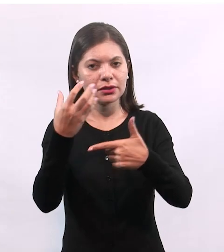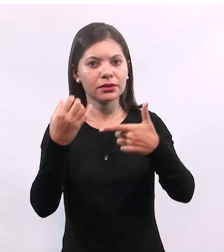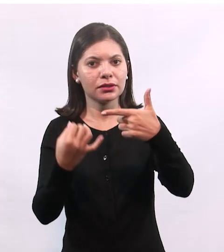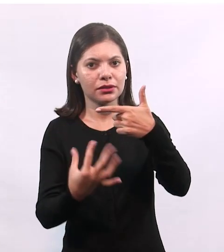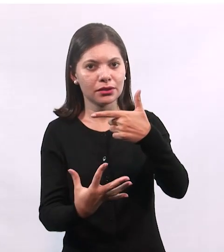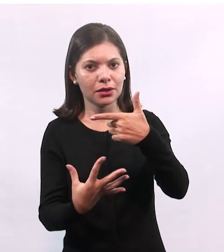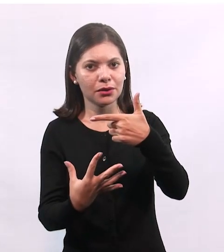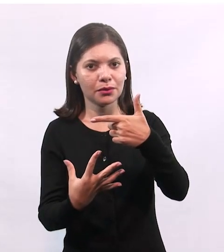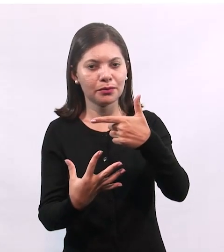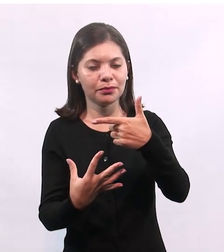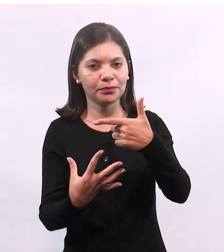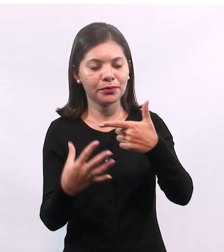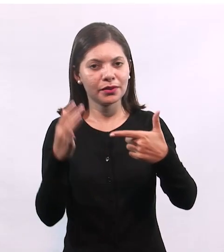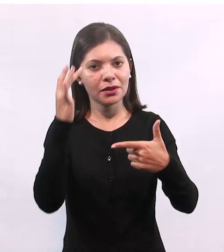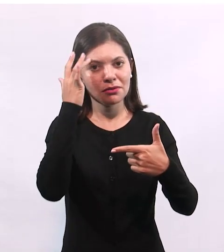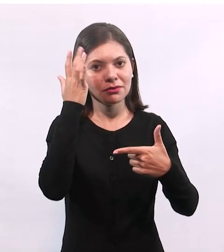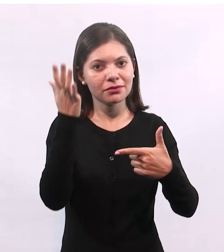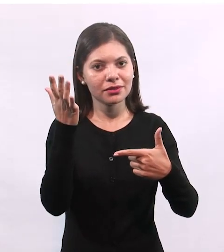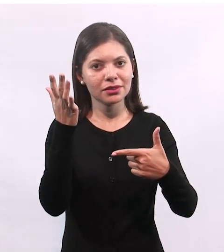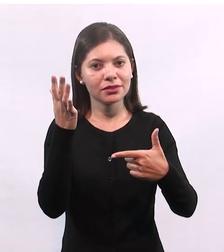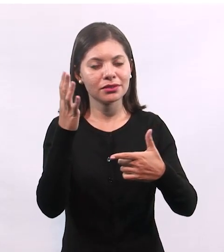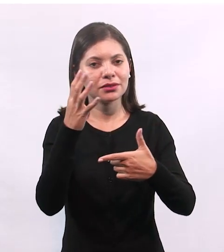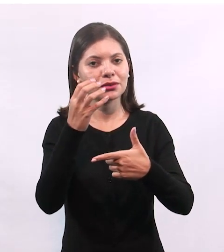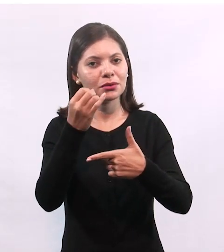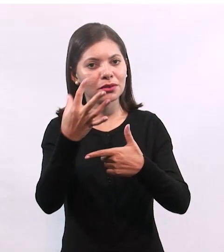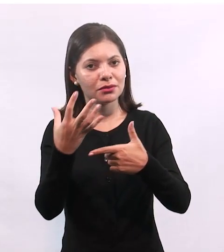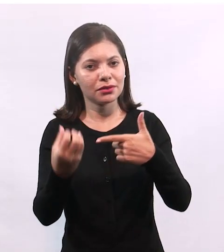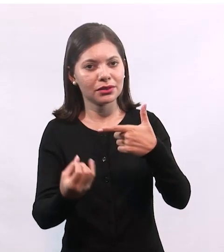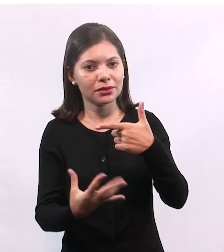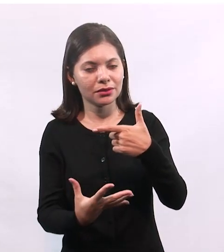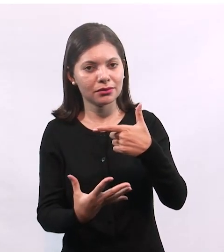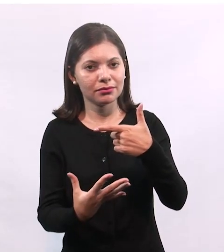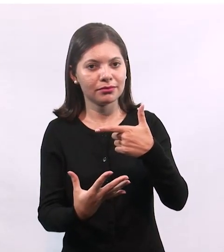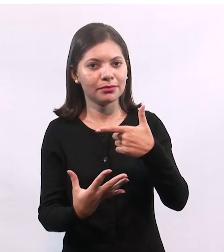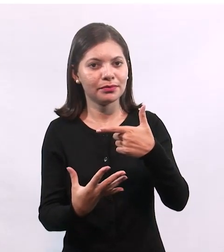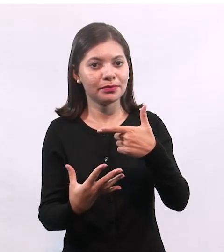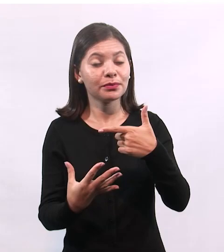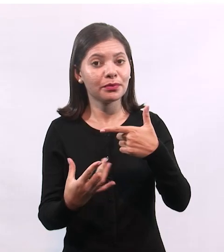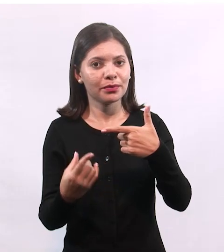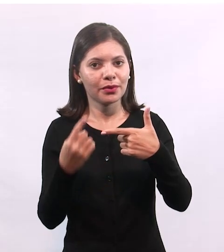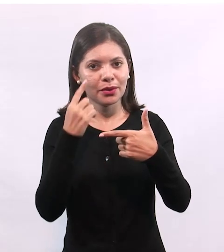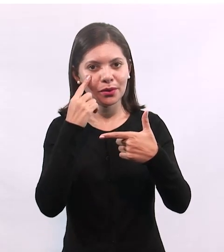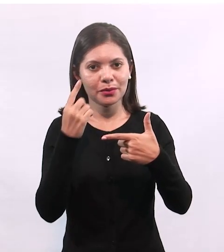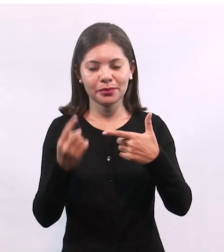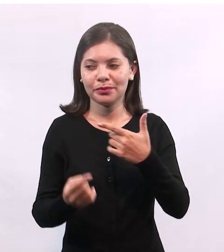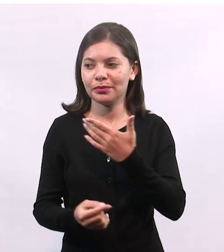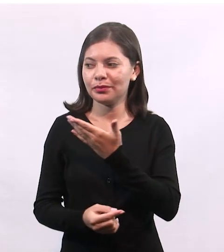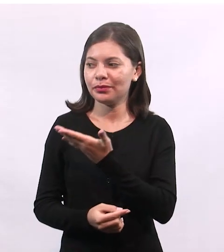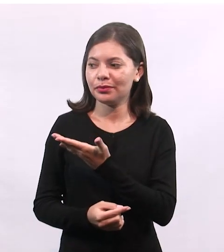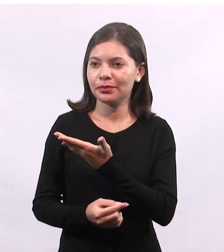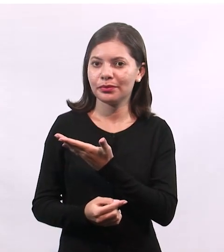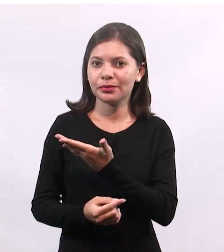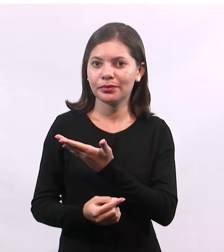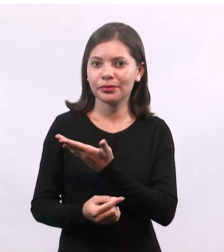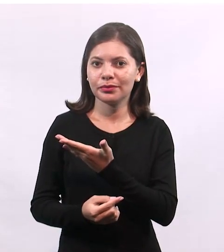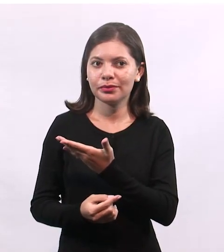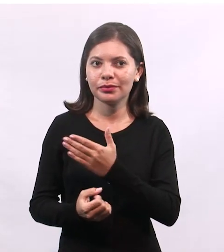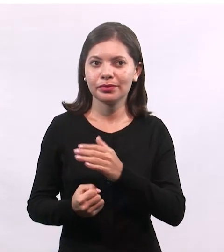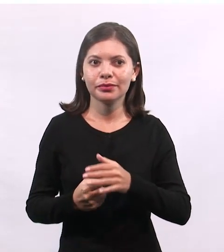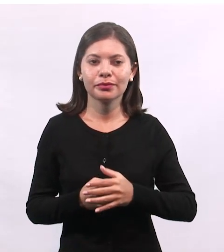fracionário a gente costuma simplificar essa fração para uma fração irredutível Então vou dividir por 5